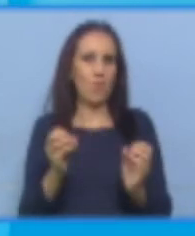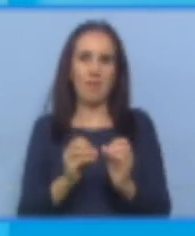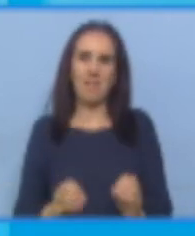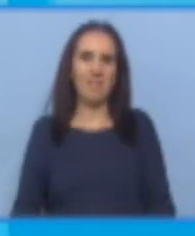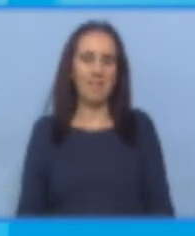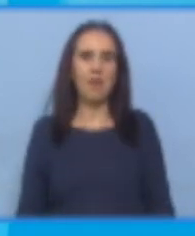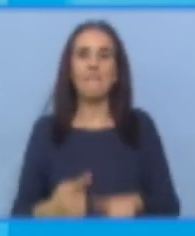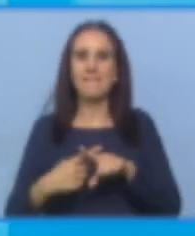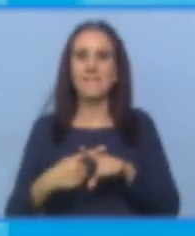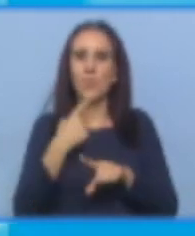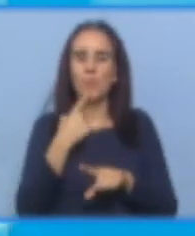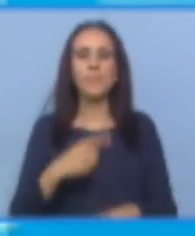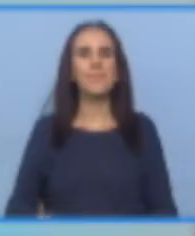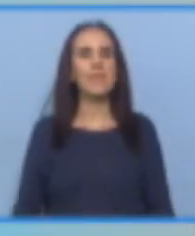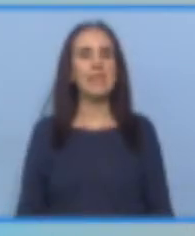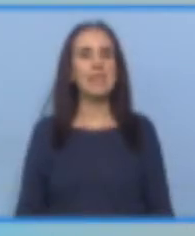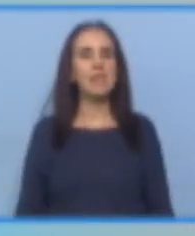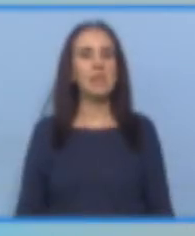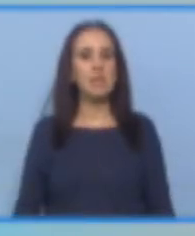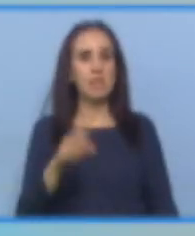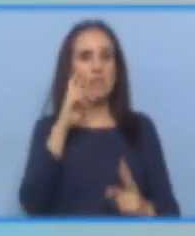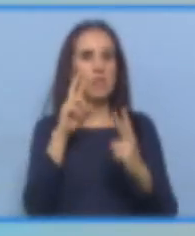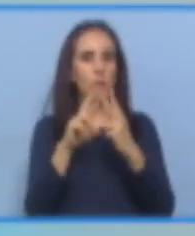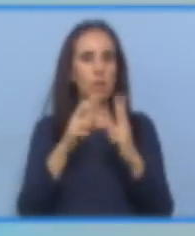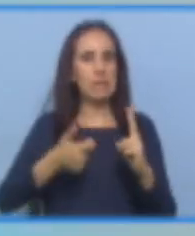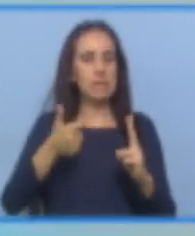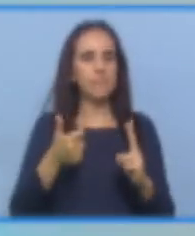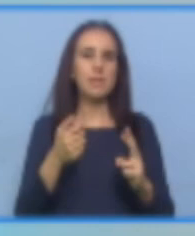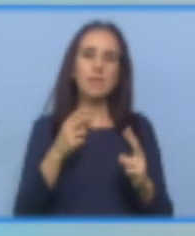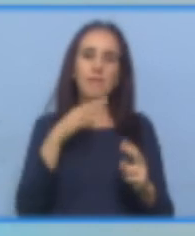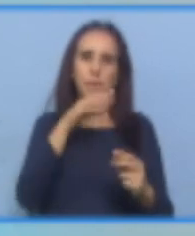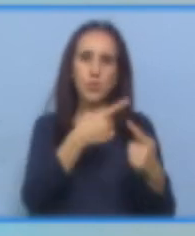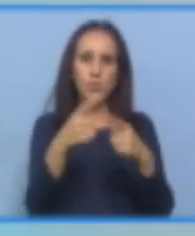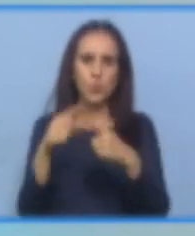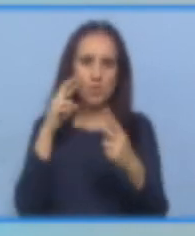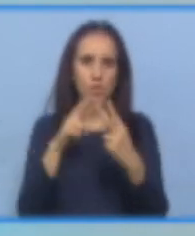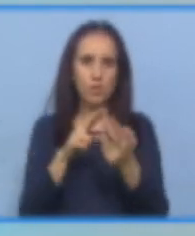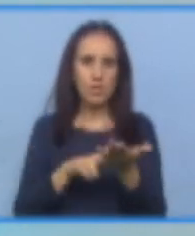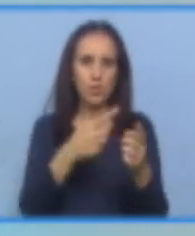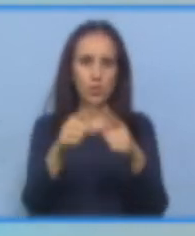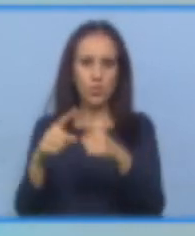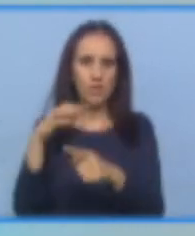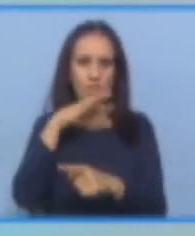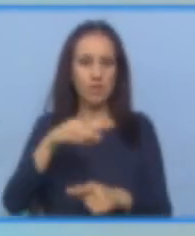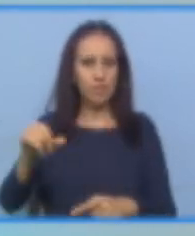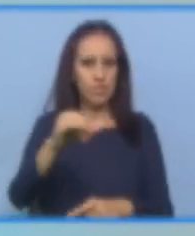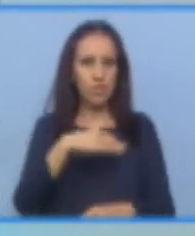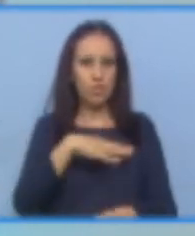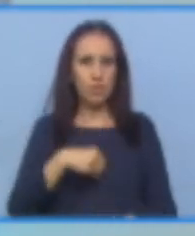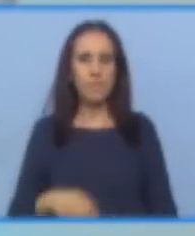a possibilidade do encontro será o fator essencial, o encontro com outras famílias, com outras realidades de familiares em várias partes do